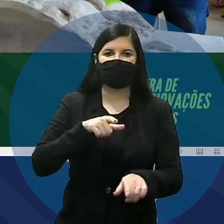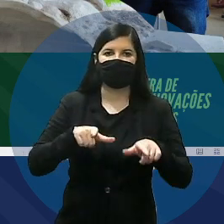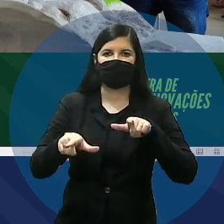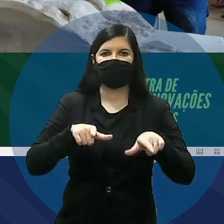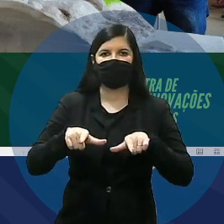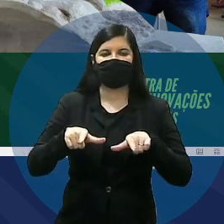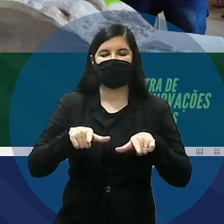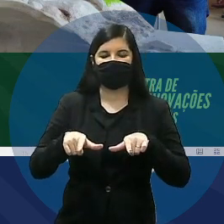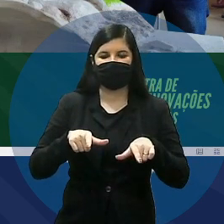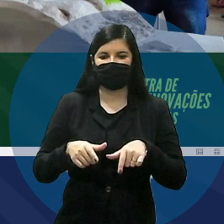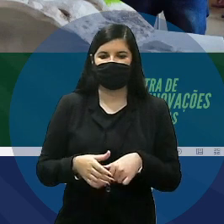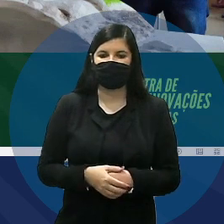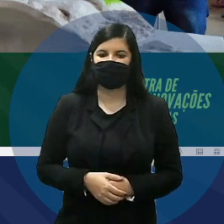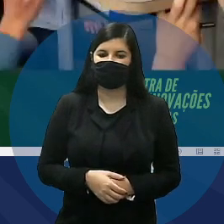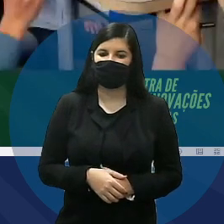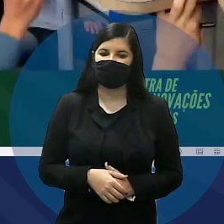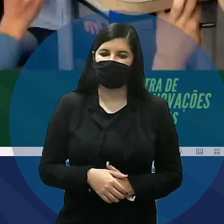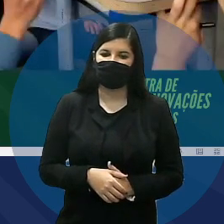momento. Pode passar.